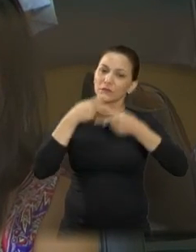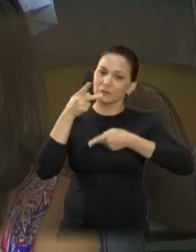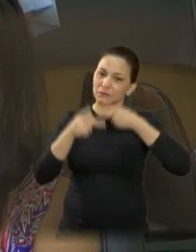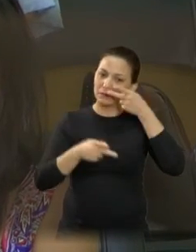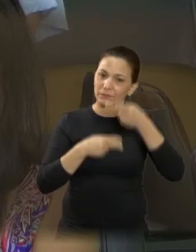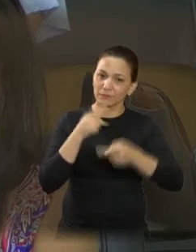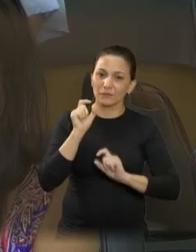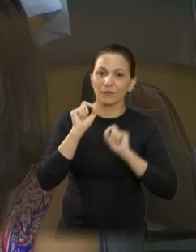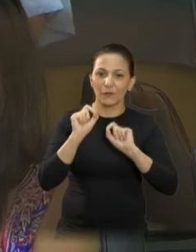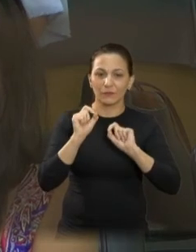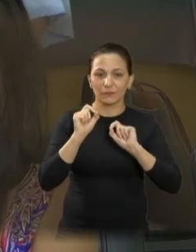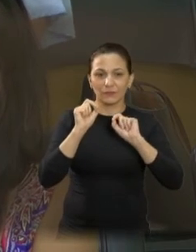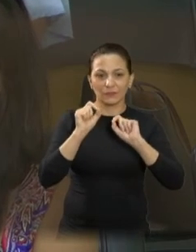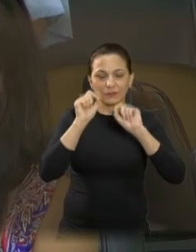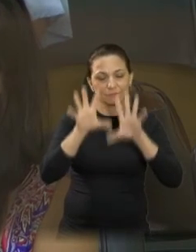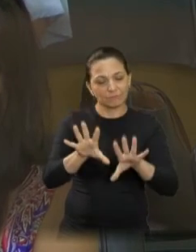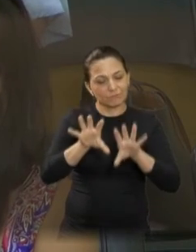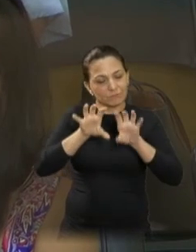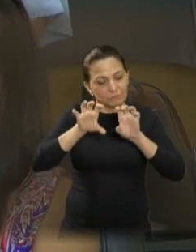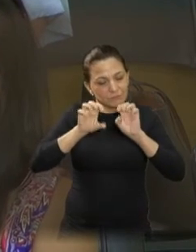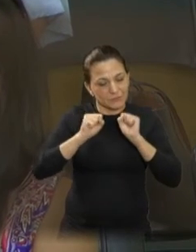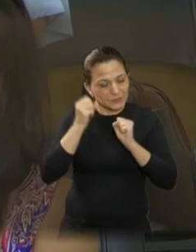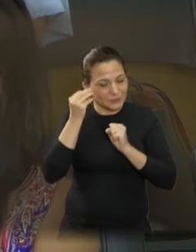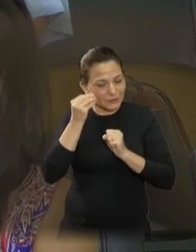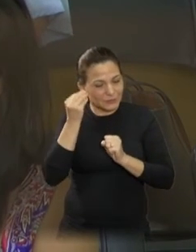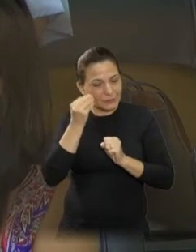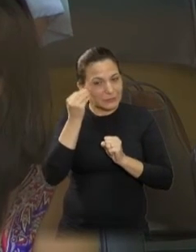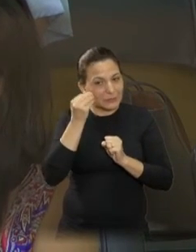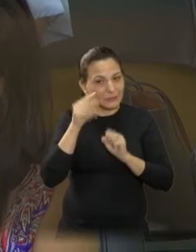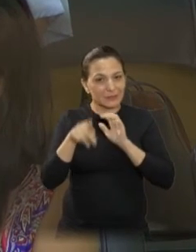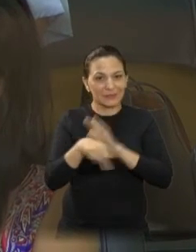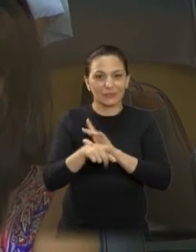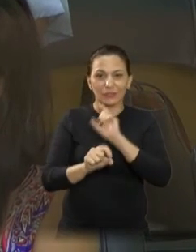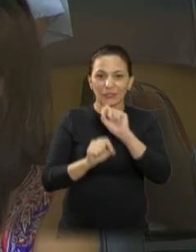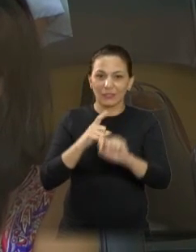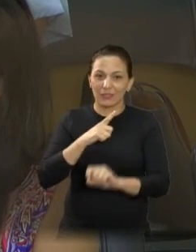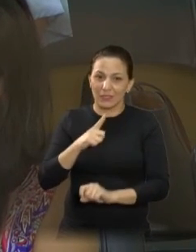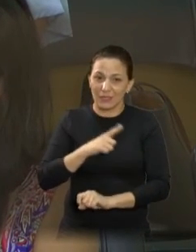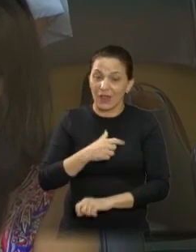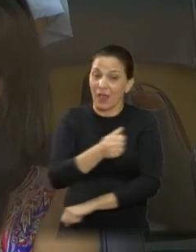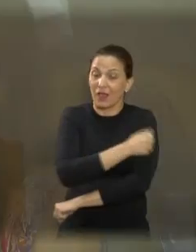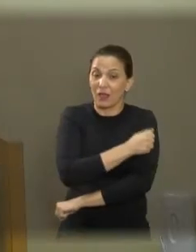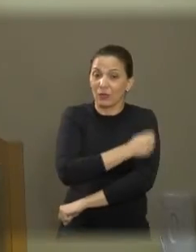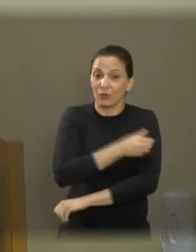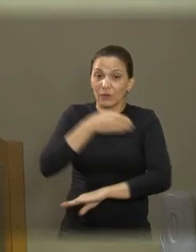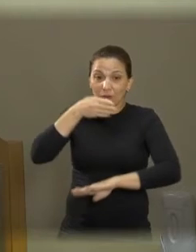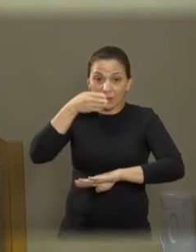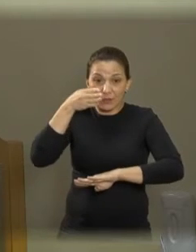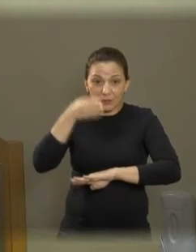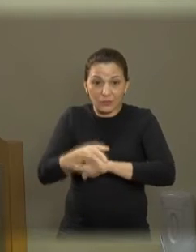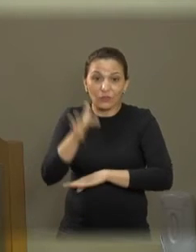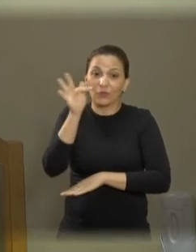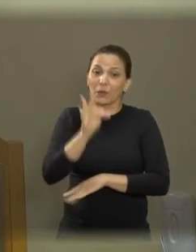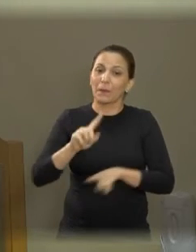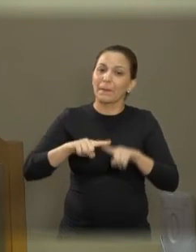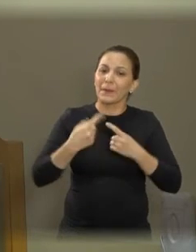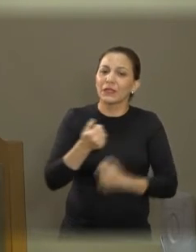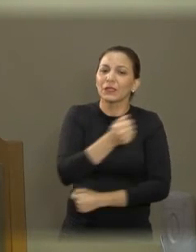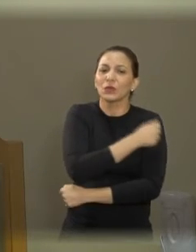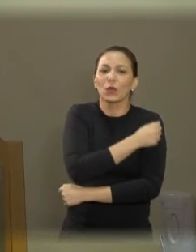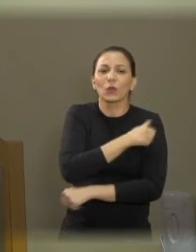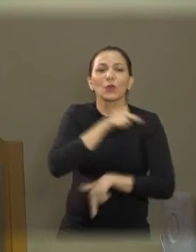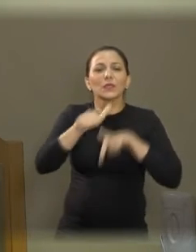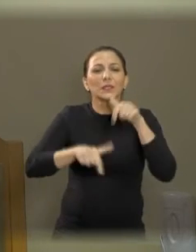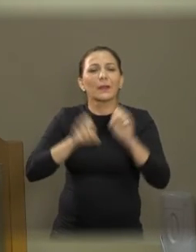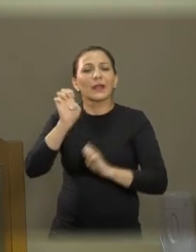Então, você vai adquirindo uma experiência muito grande. Por quê? Porque eu tenho meu aluno na faculdade, mas eu tenho um aluno que